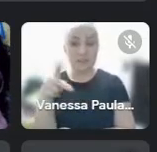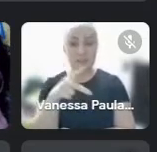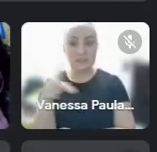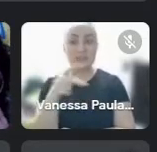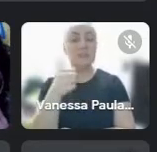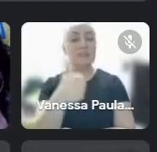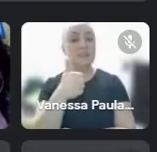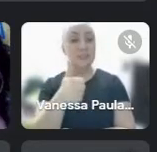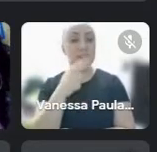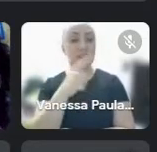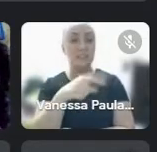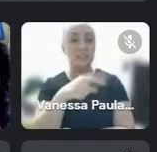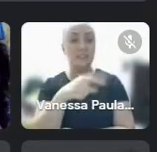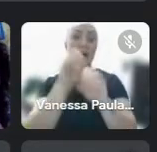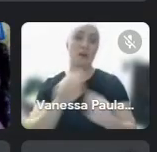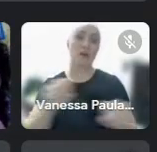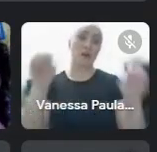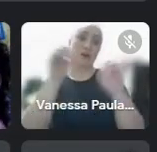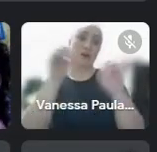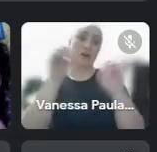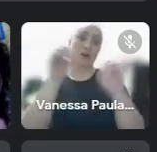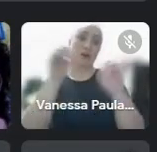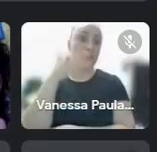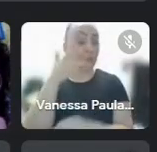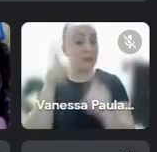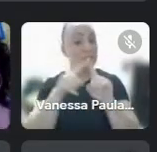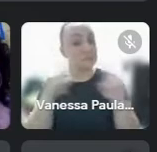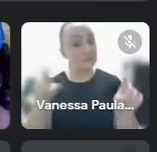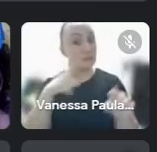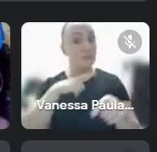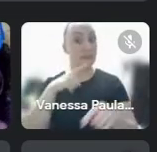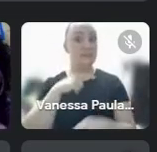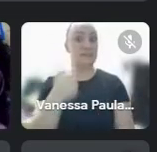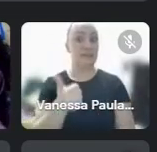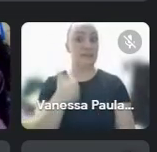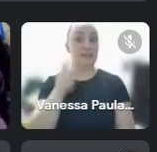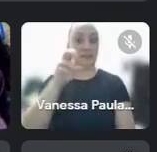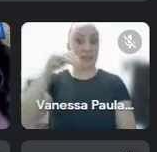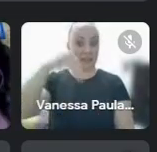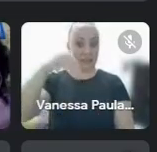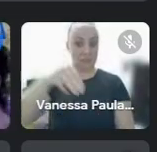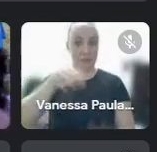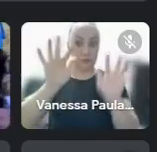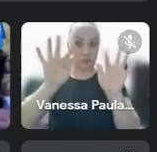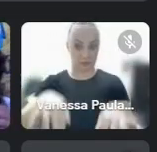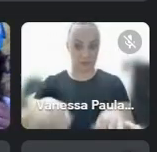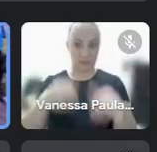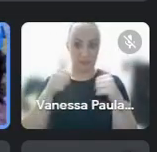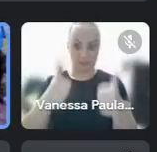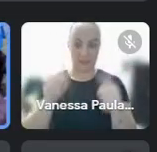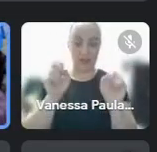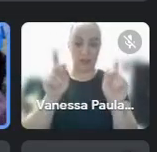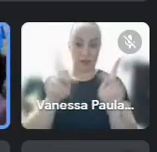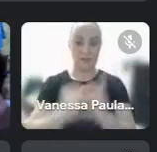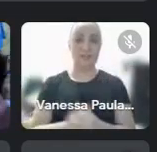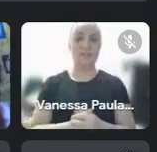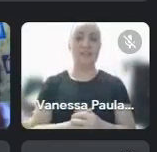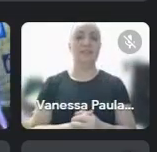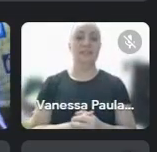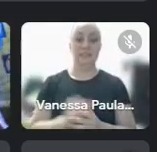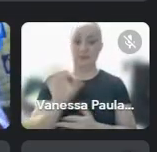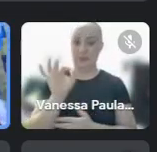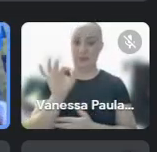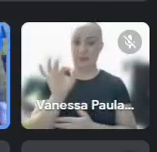Querida, está ótima a palestra, mas a gente tem 15 minutos para finalizar, tá bom? 15 minutos. Tudo certo? 15